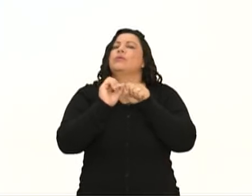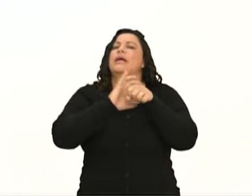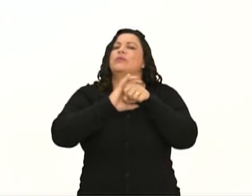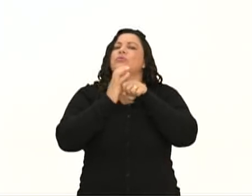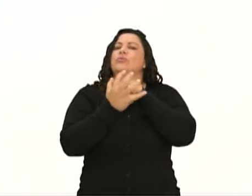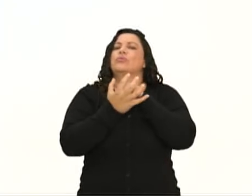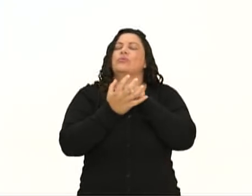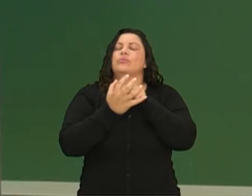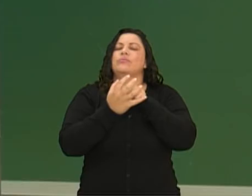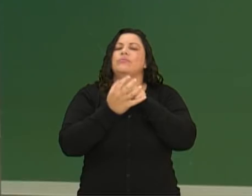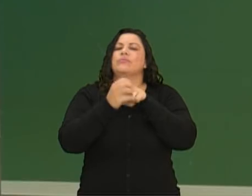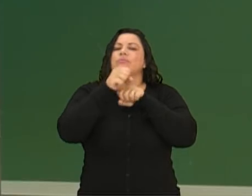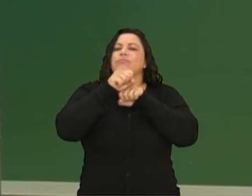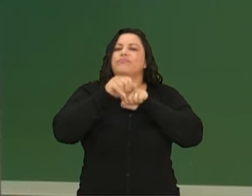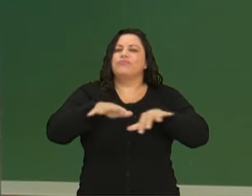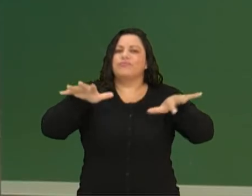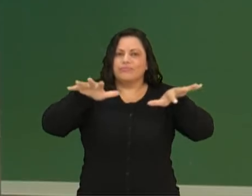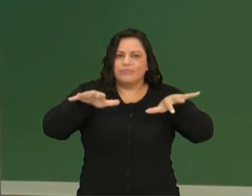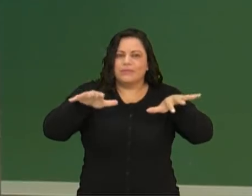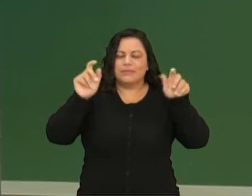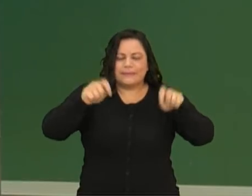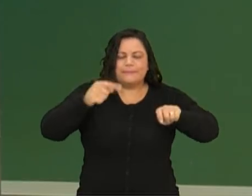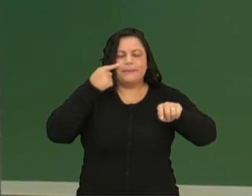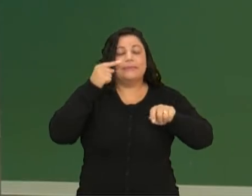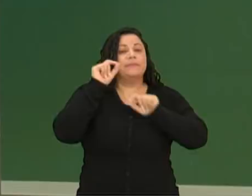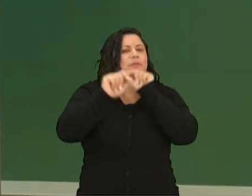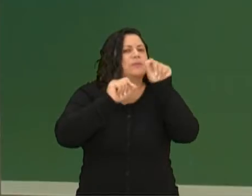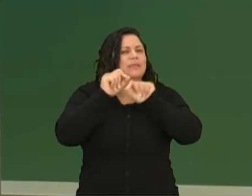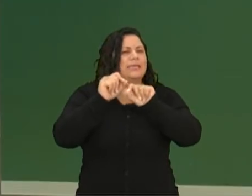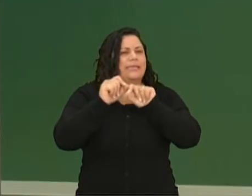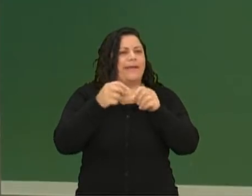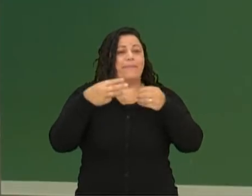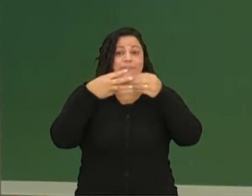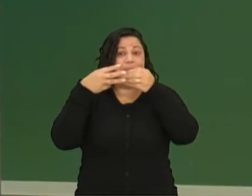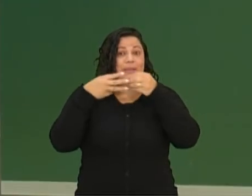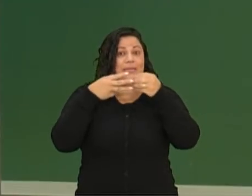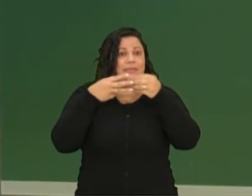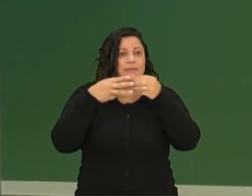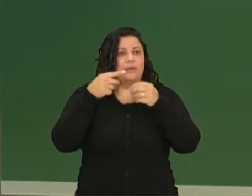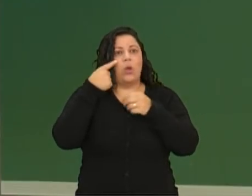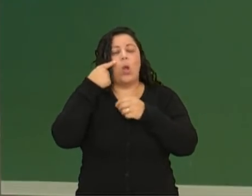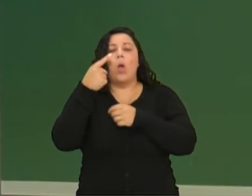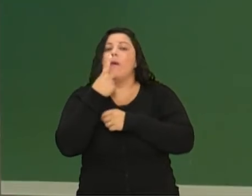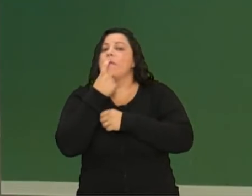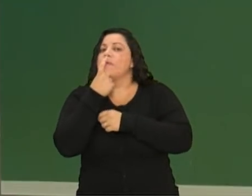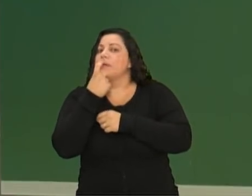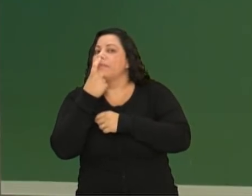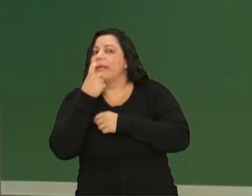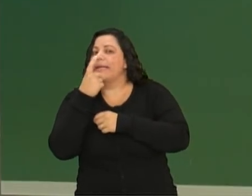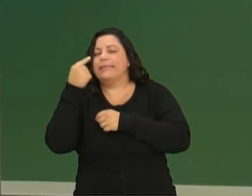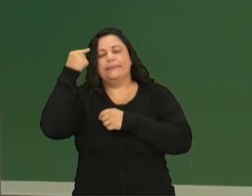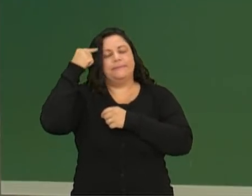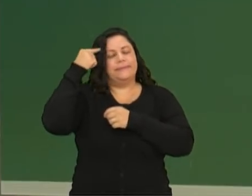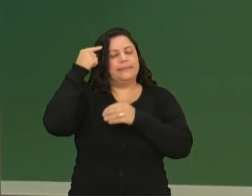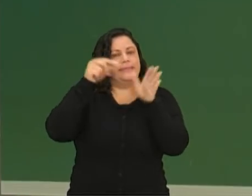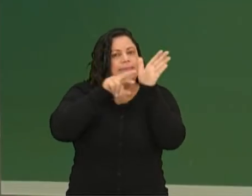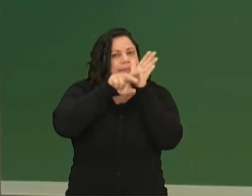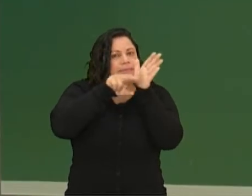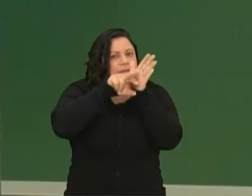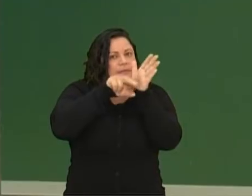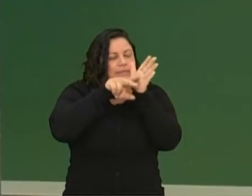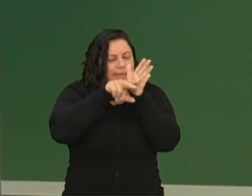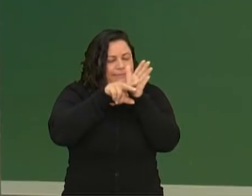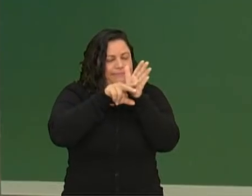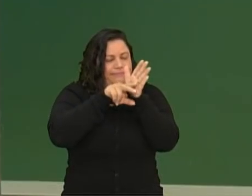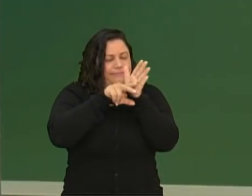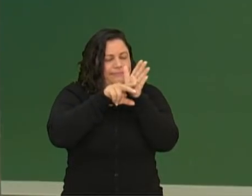Então, olha só, em vermelhinho aqui nós temos uma bactéria. Imagine que é uma bactéria e essas bolinhas vermelhas aqui são chamadas